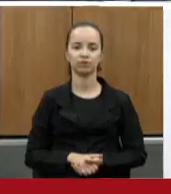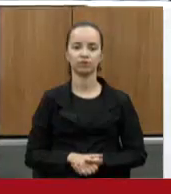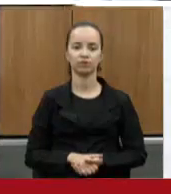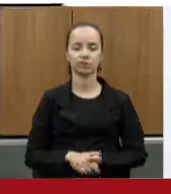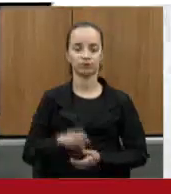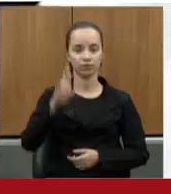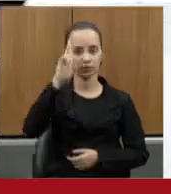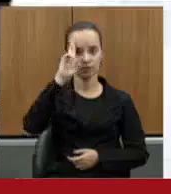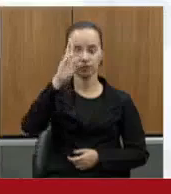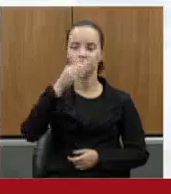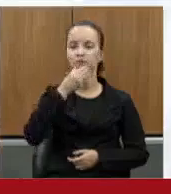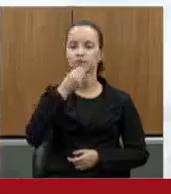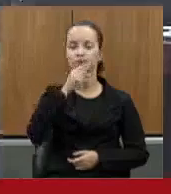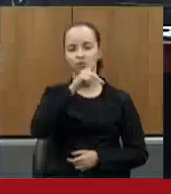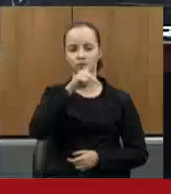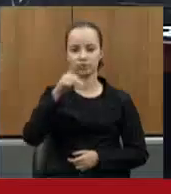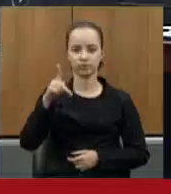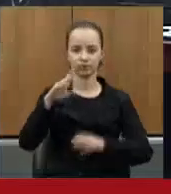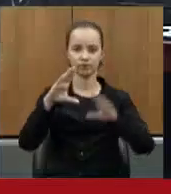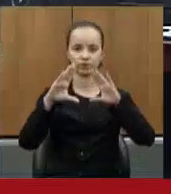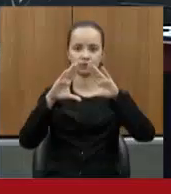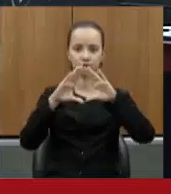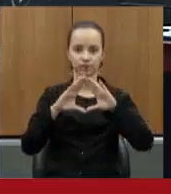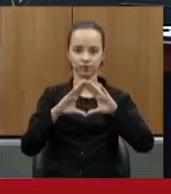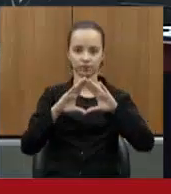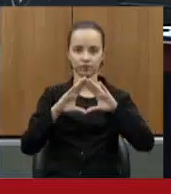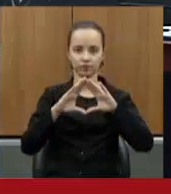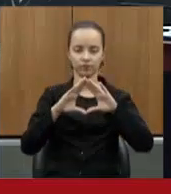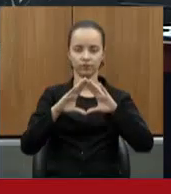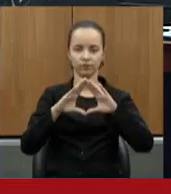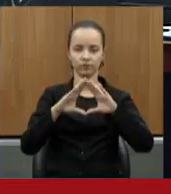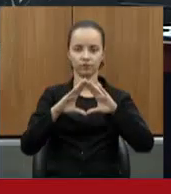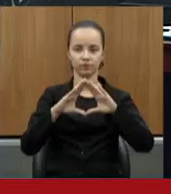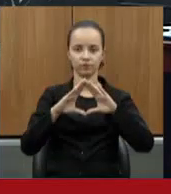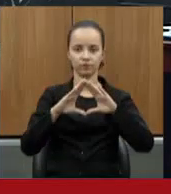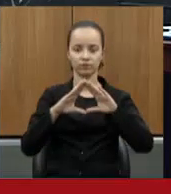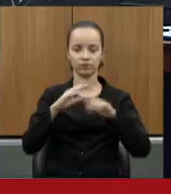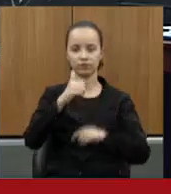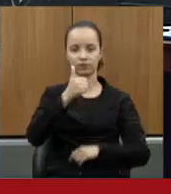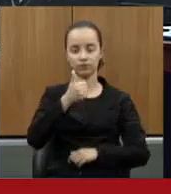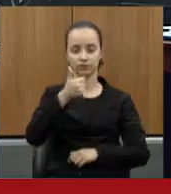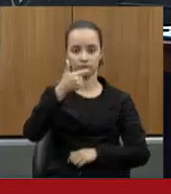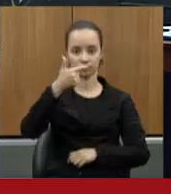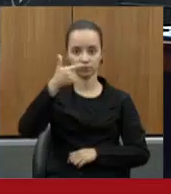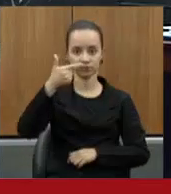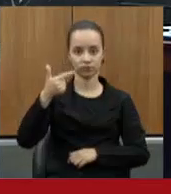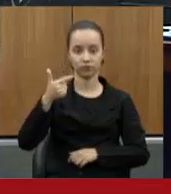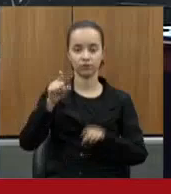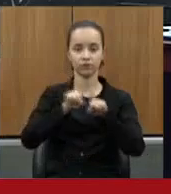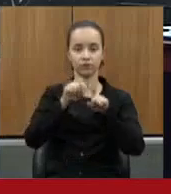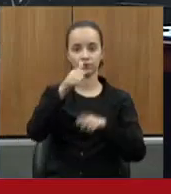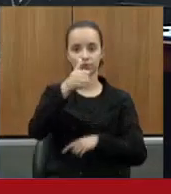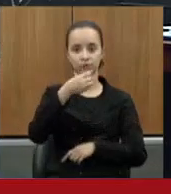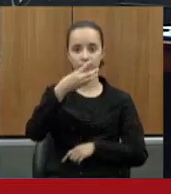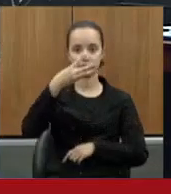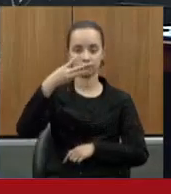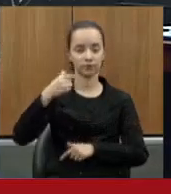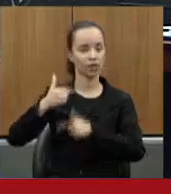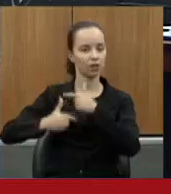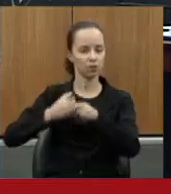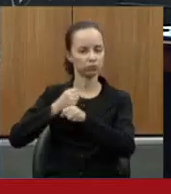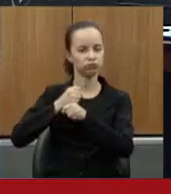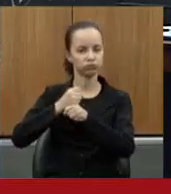Excelentíssimo senhor presidente da Assembleia Legislativa do Estado de Minas Gerais, 12ª e 13ª